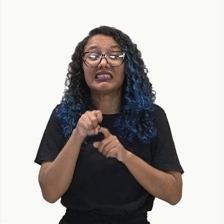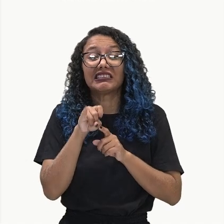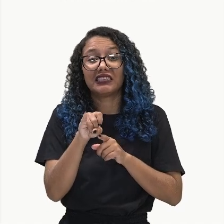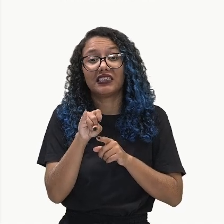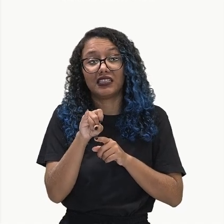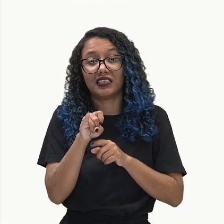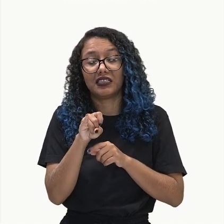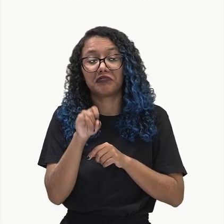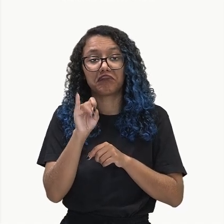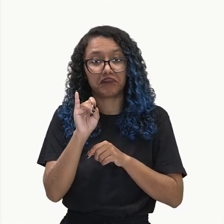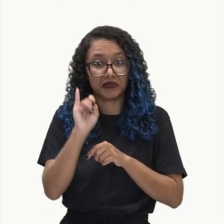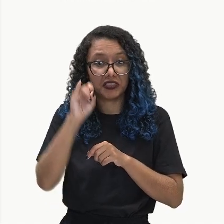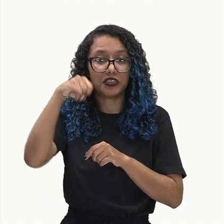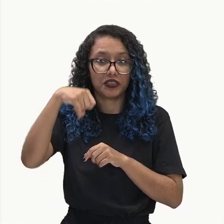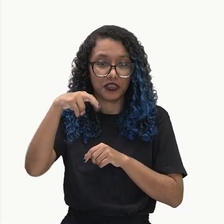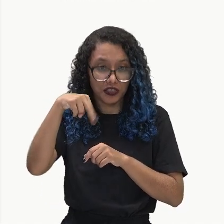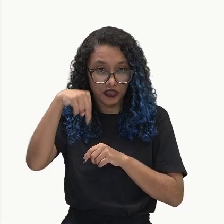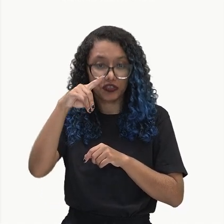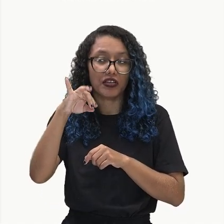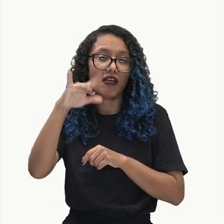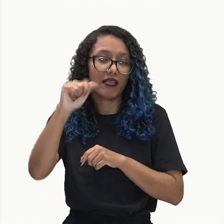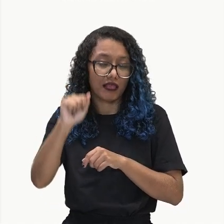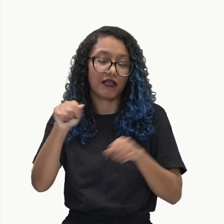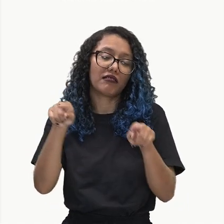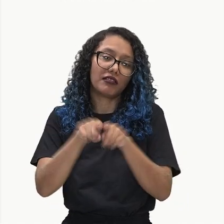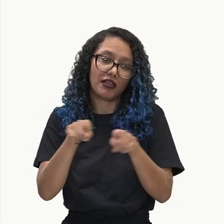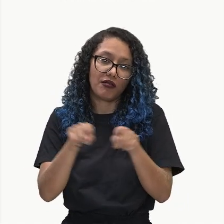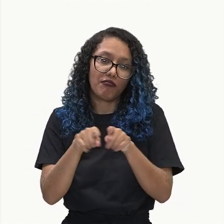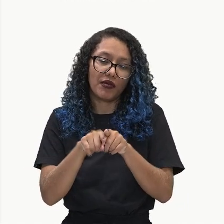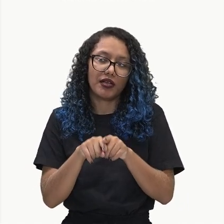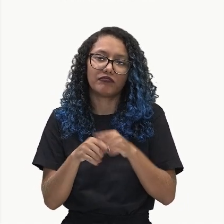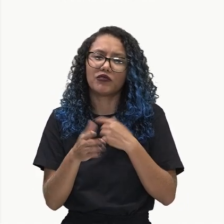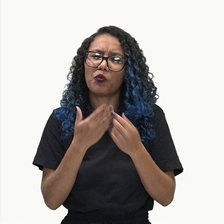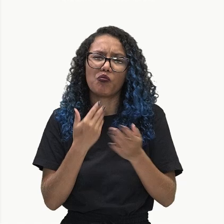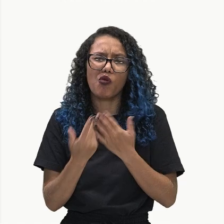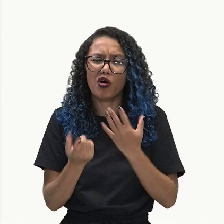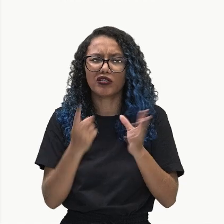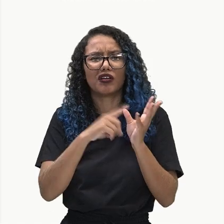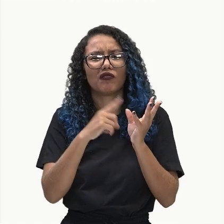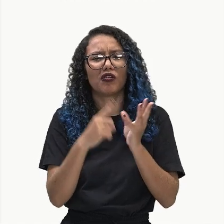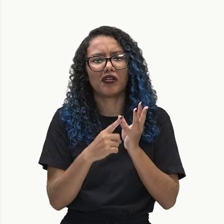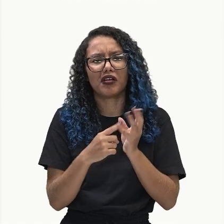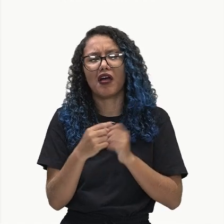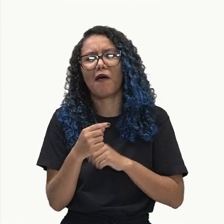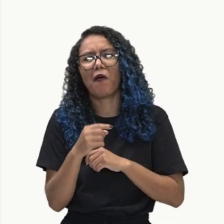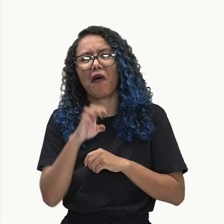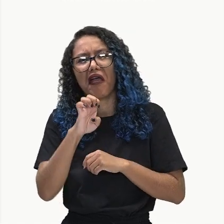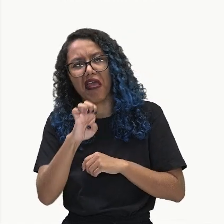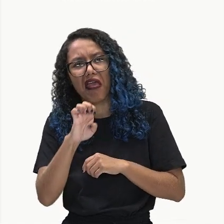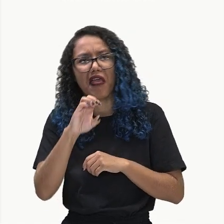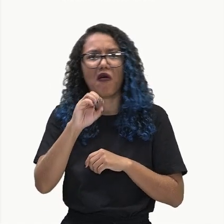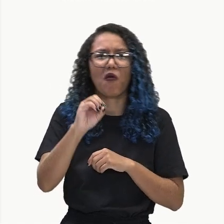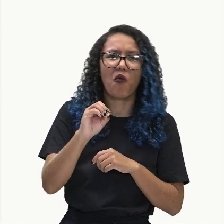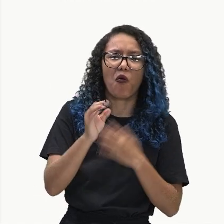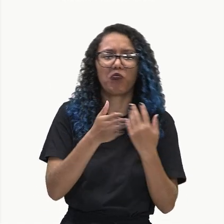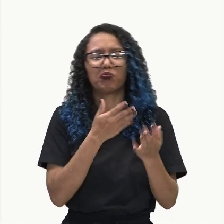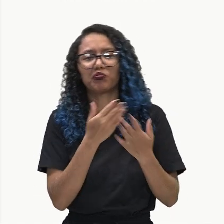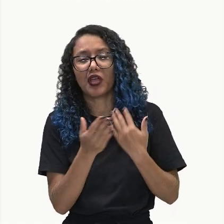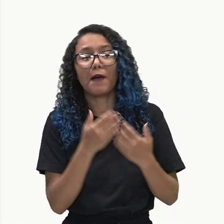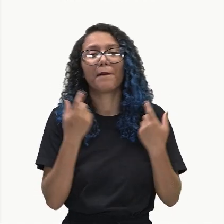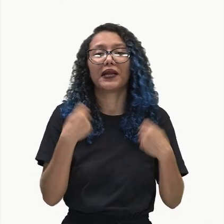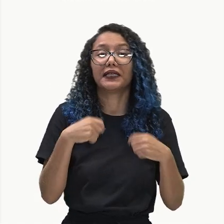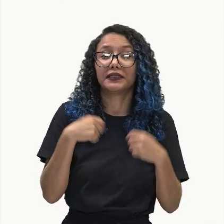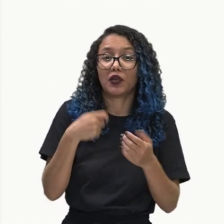o acentinho está lá em cima da vogal. Seja seja o, seja qual, que, como, ok? É isso aí,